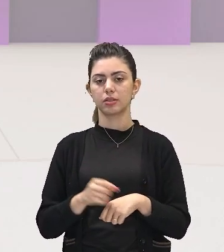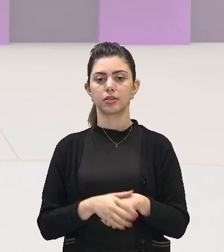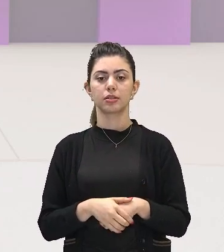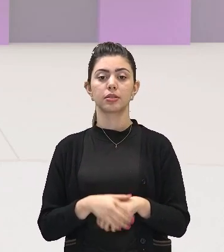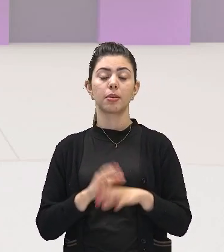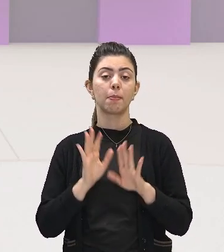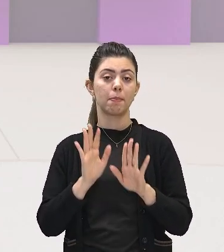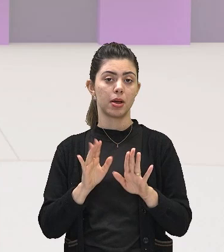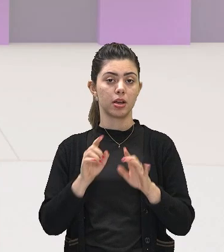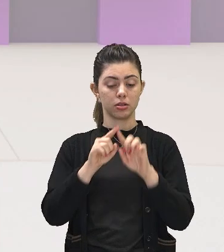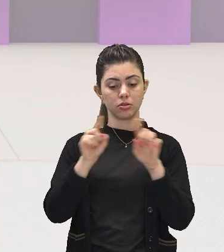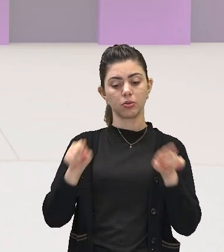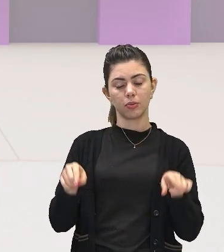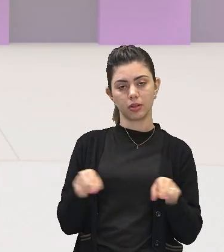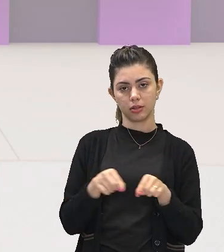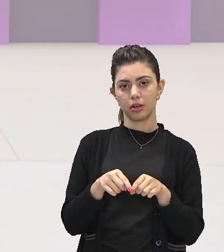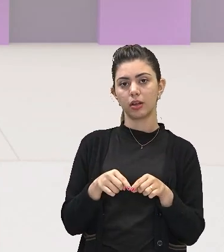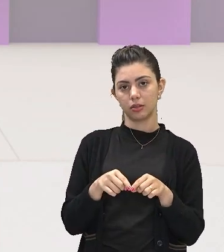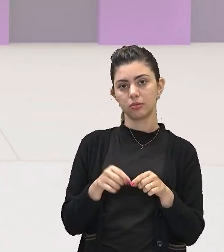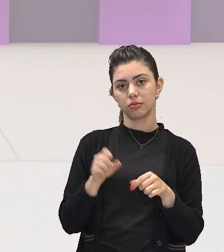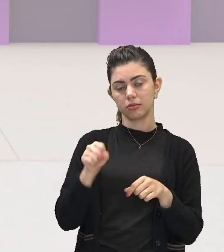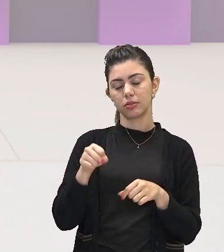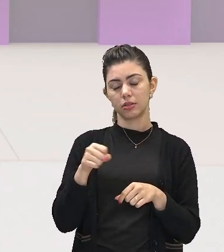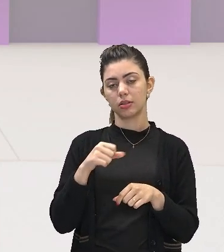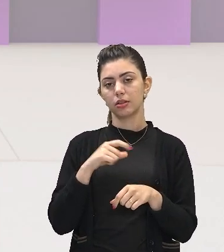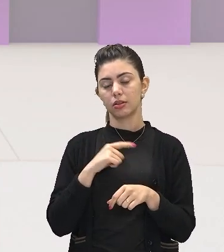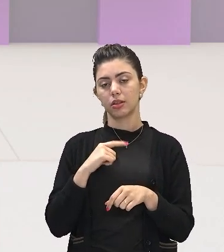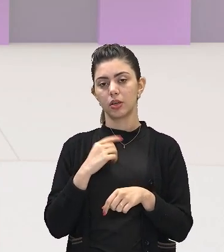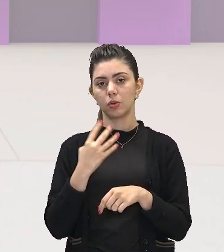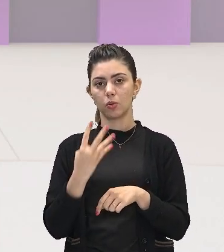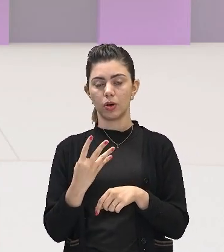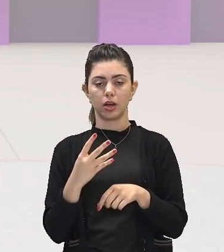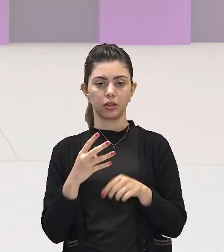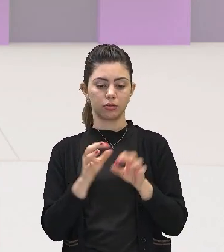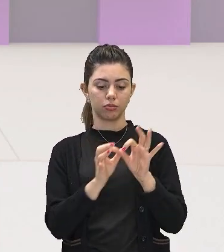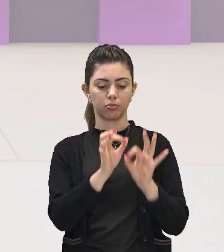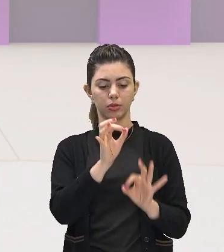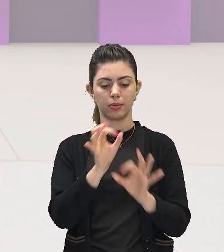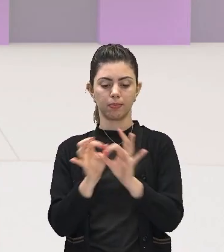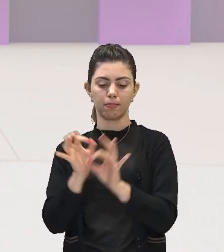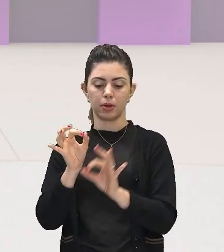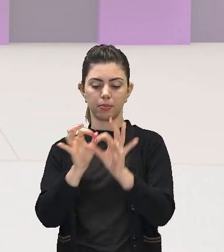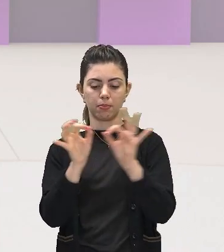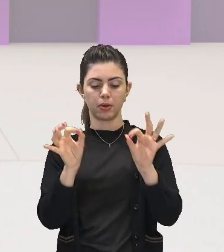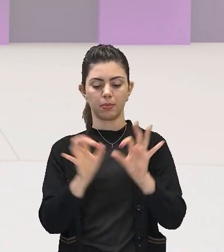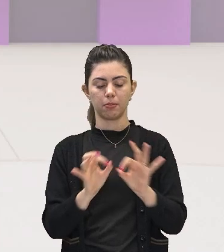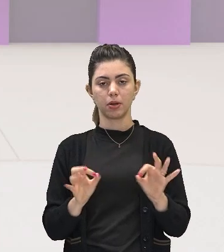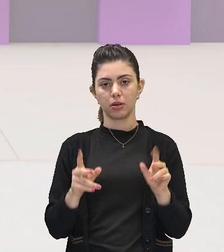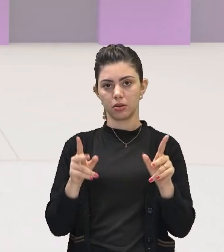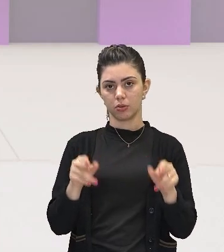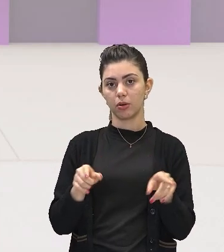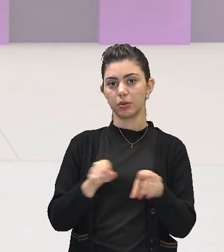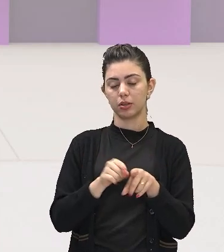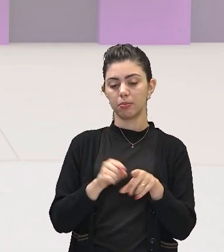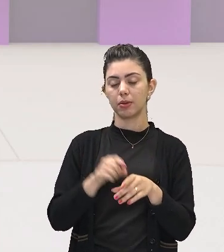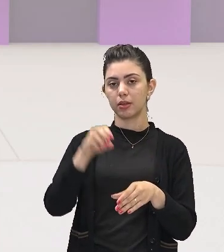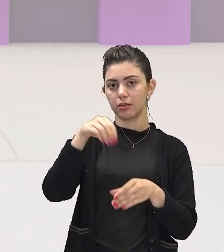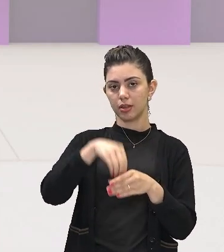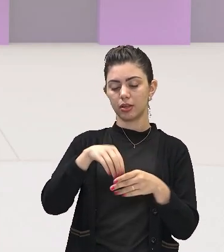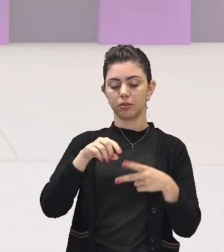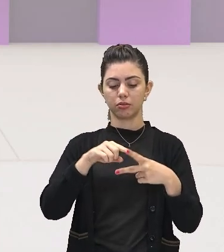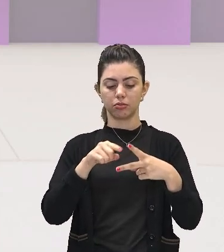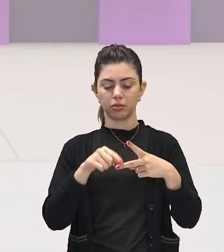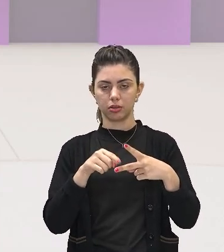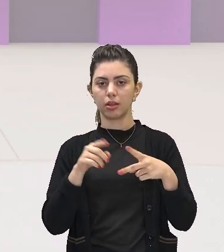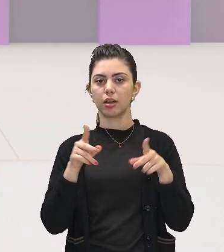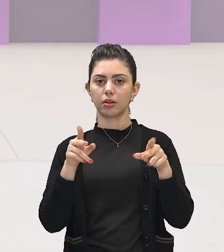Mas o quadrado, sim, o quadrado possui 4 lados iguais e 4 ângulos congruentes. Todos os